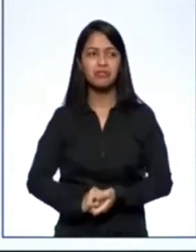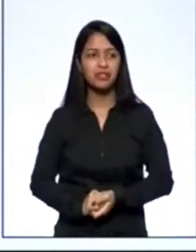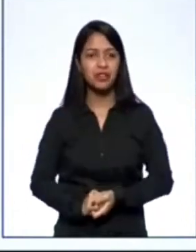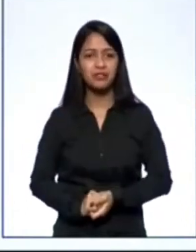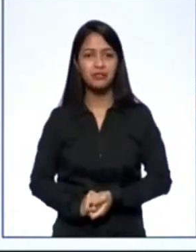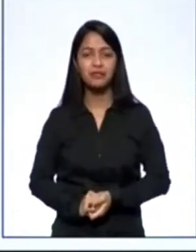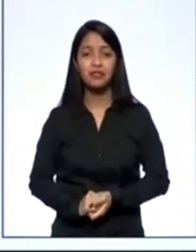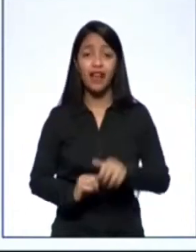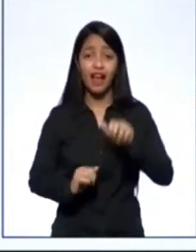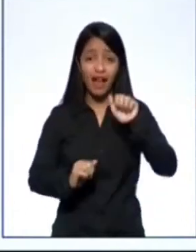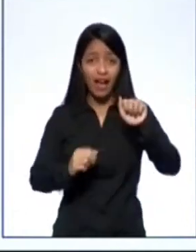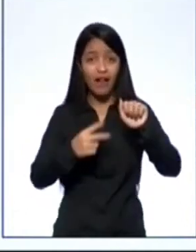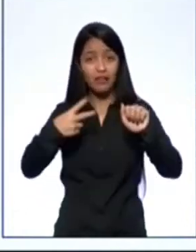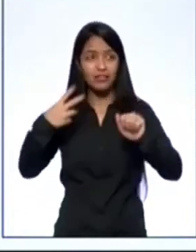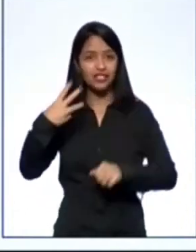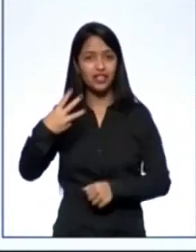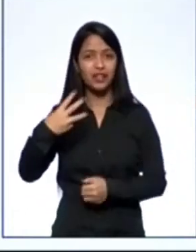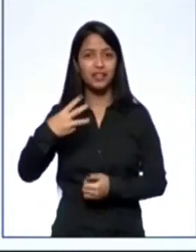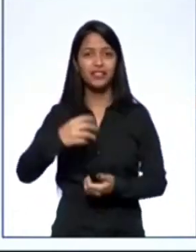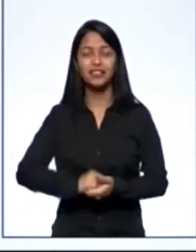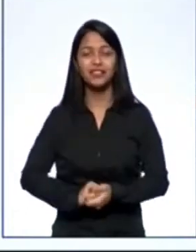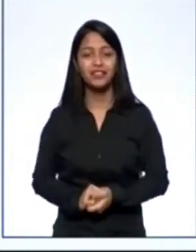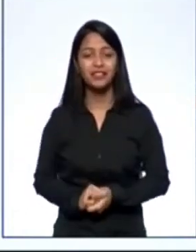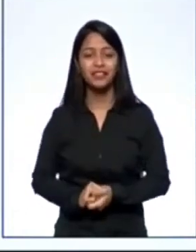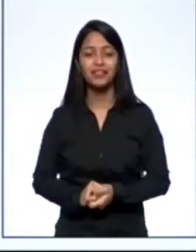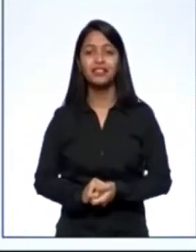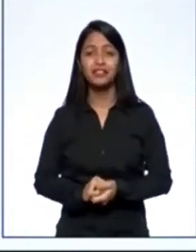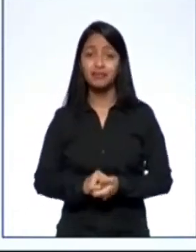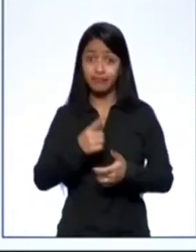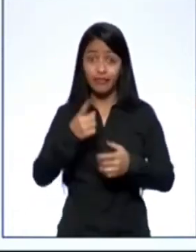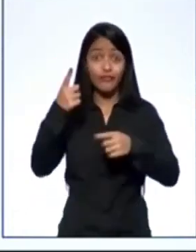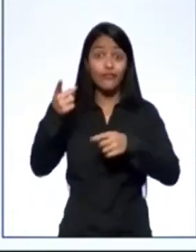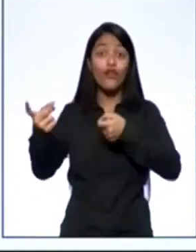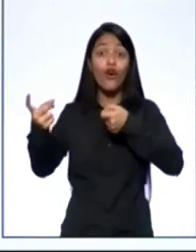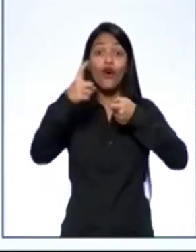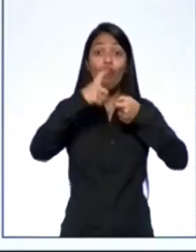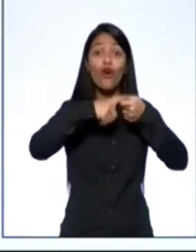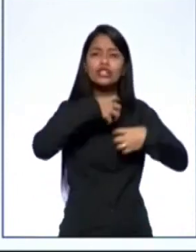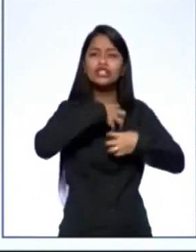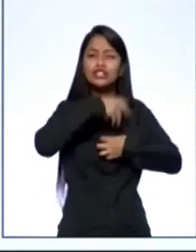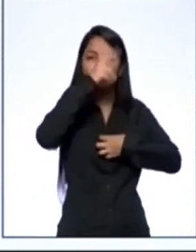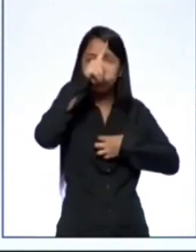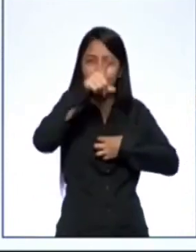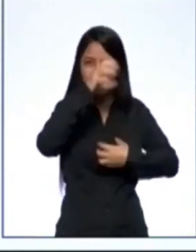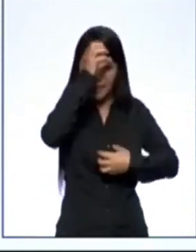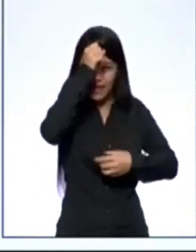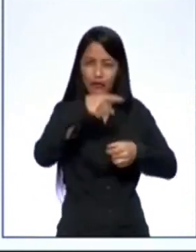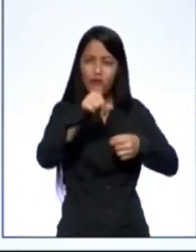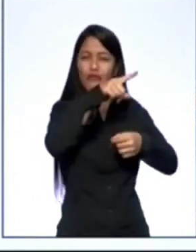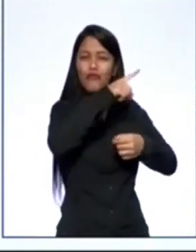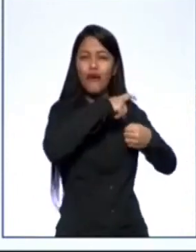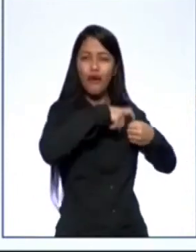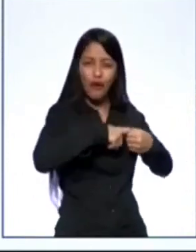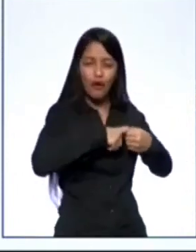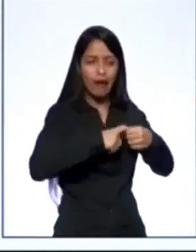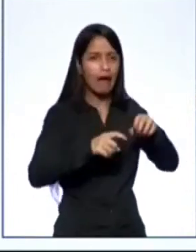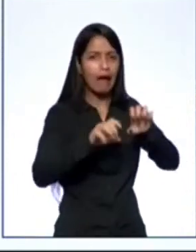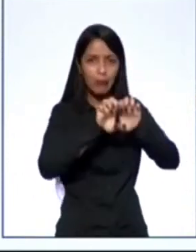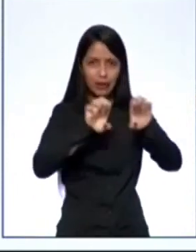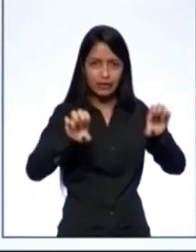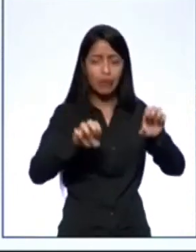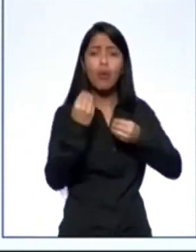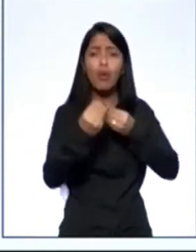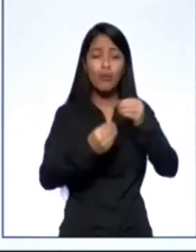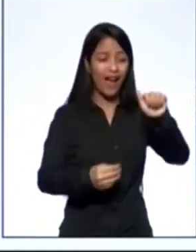mas o ar deu três aí você volta no sistema não é assim que aprendeu volta lá em algumas das equações substitui oa